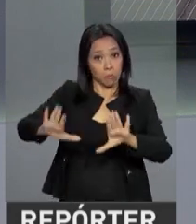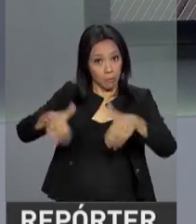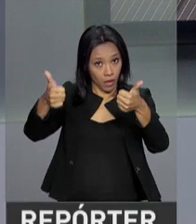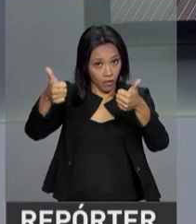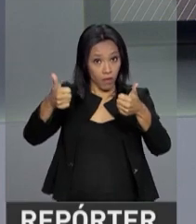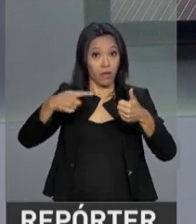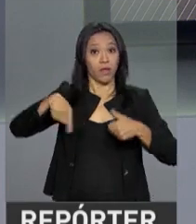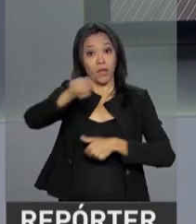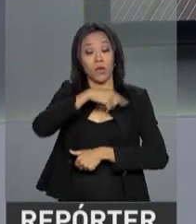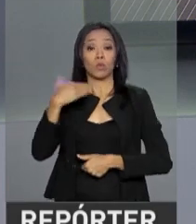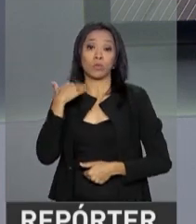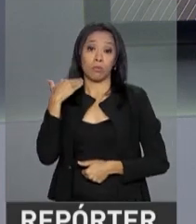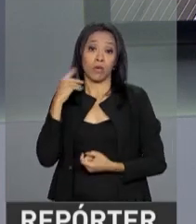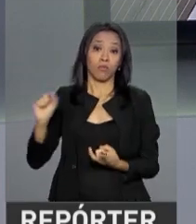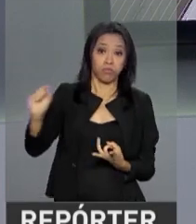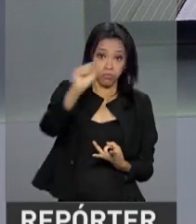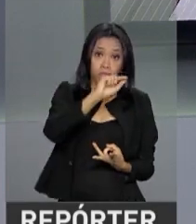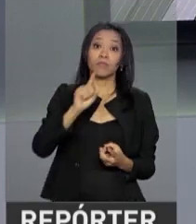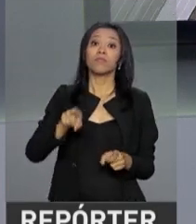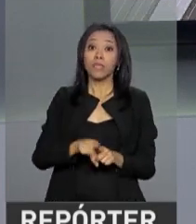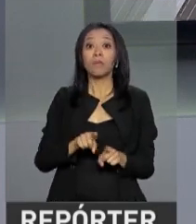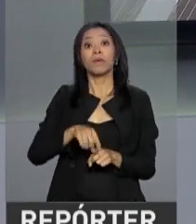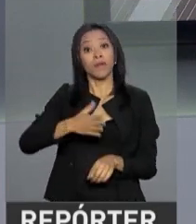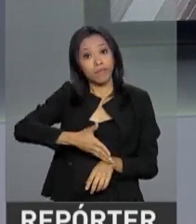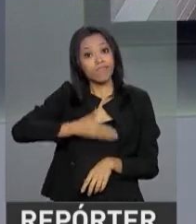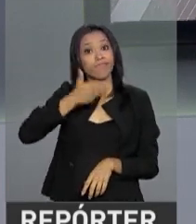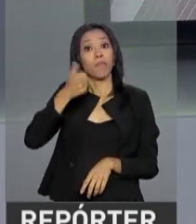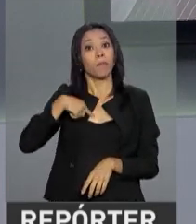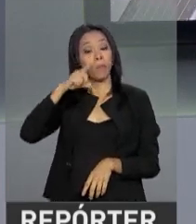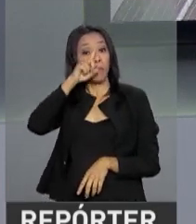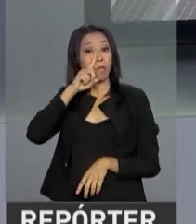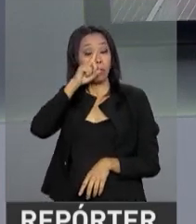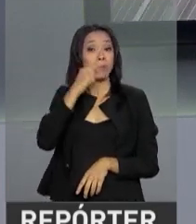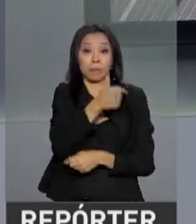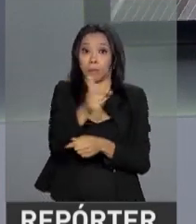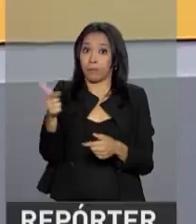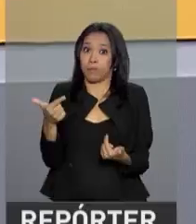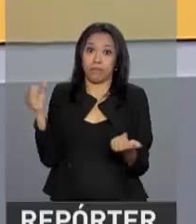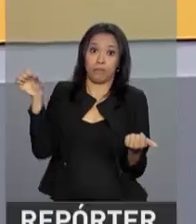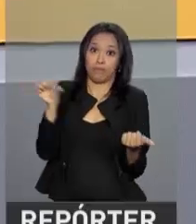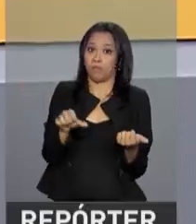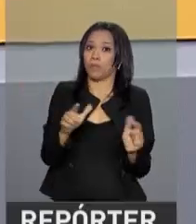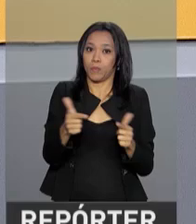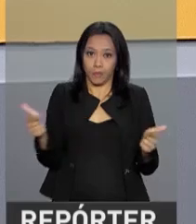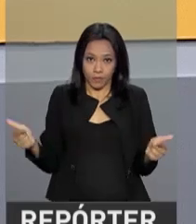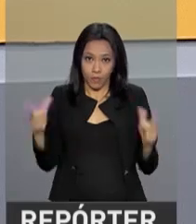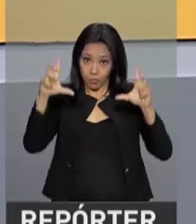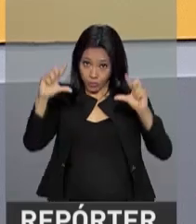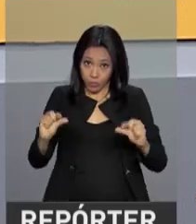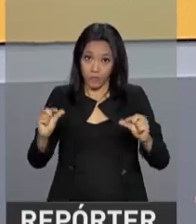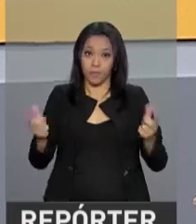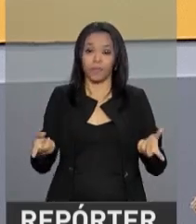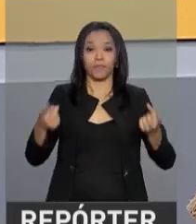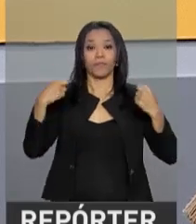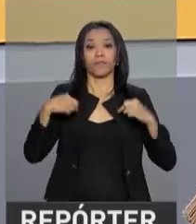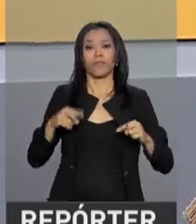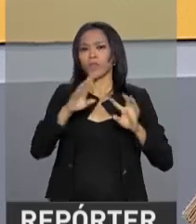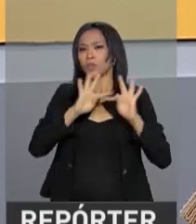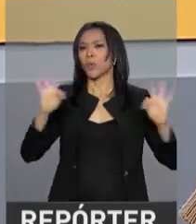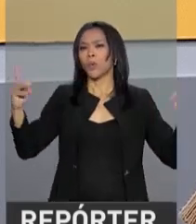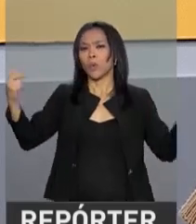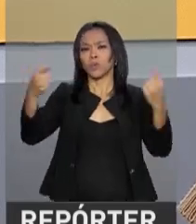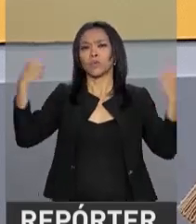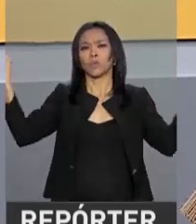instituições financeiras também ganham com riscos menores de inadimplência e fraudes todos contra o desmatamento